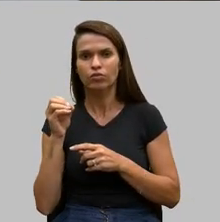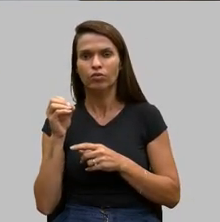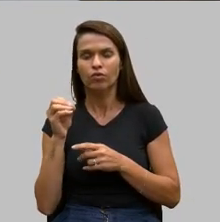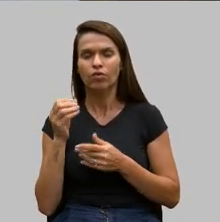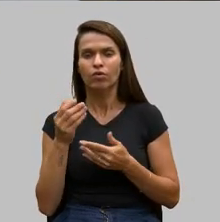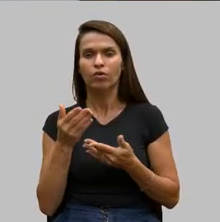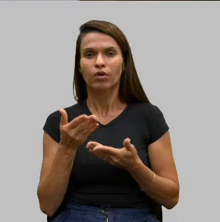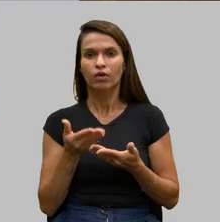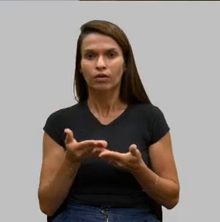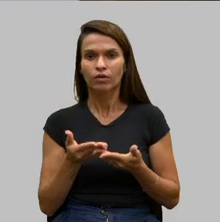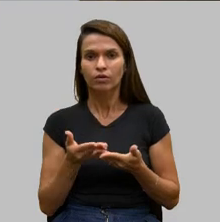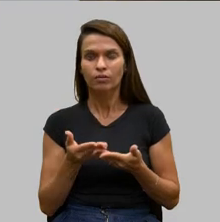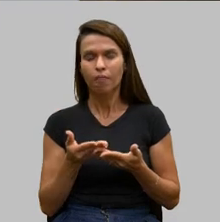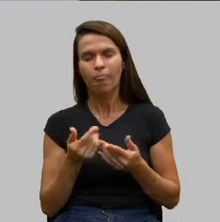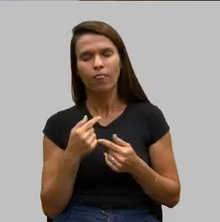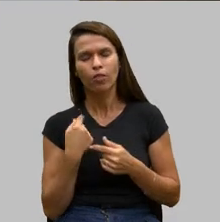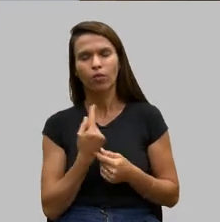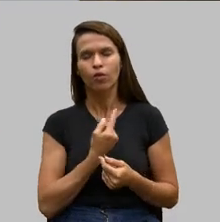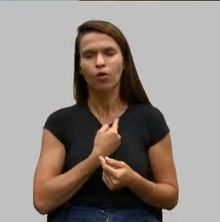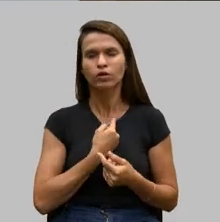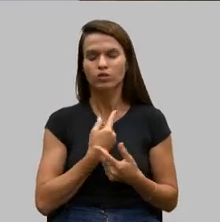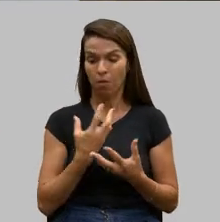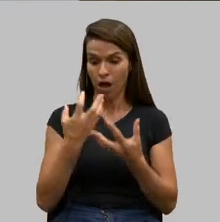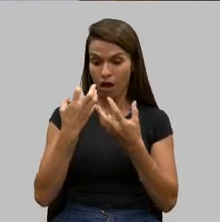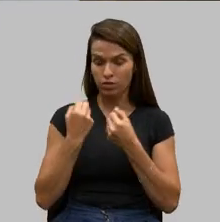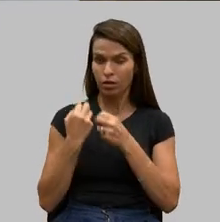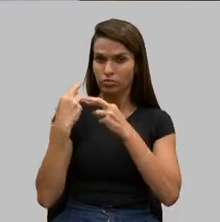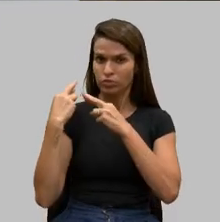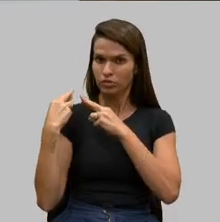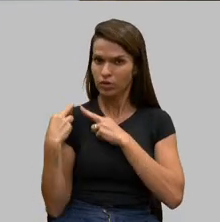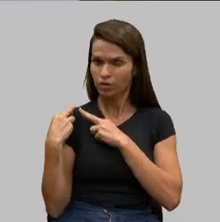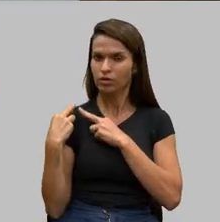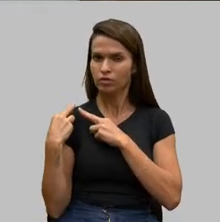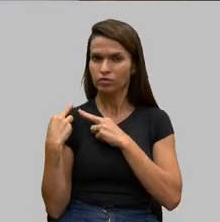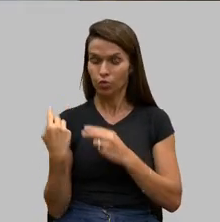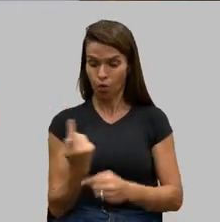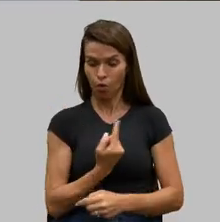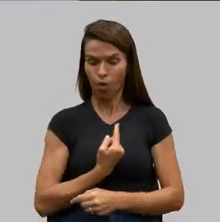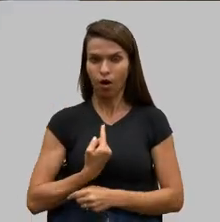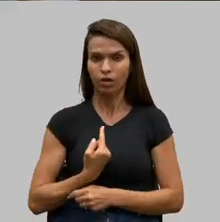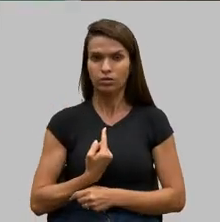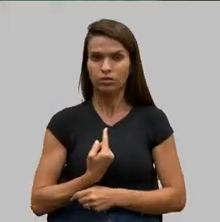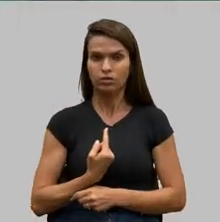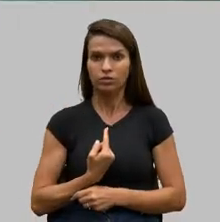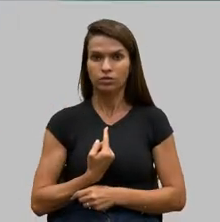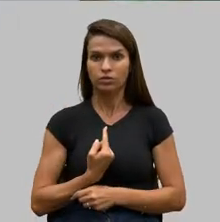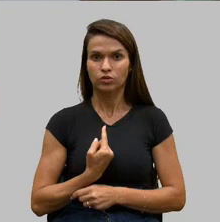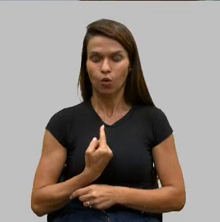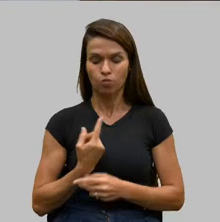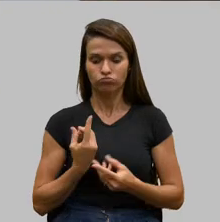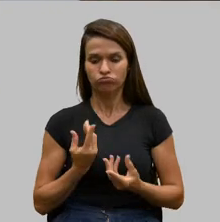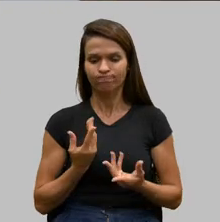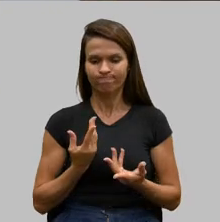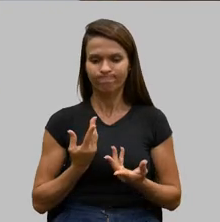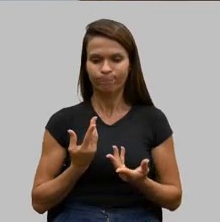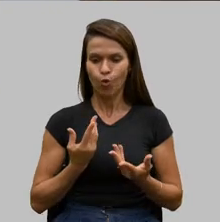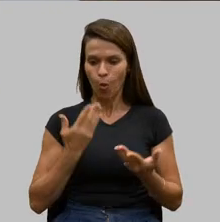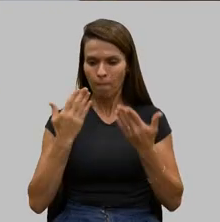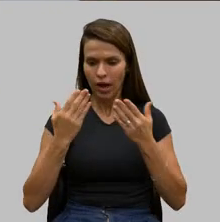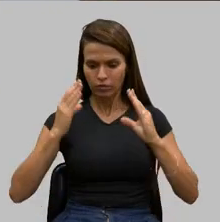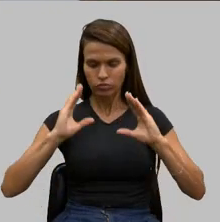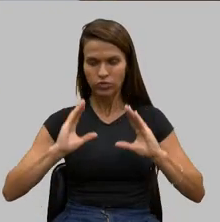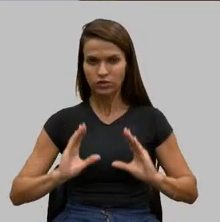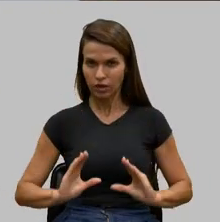cedes Será que nós estamos assumindo a responsabilidade nós enquanto eh cidadãos por